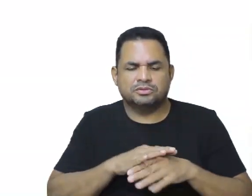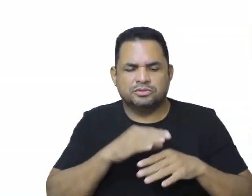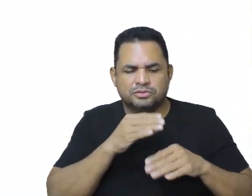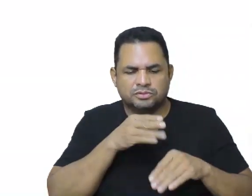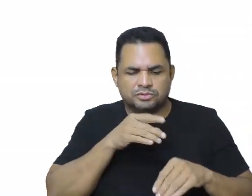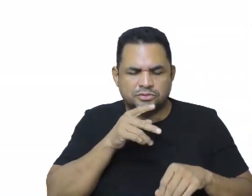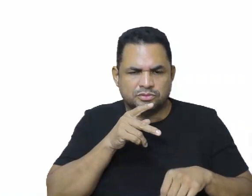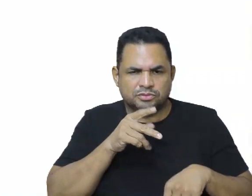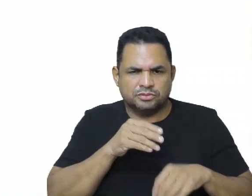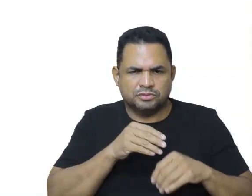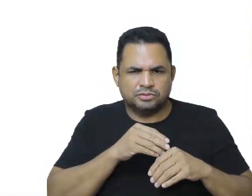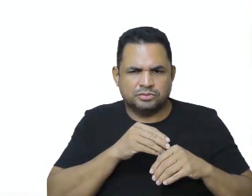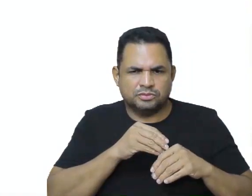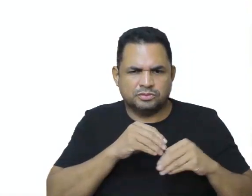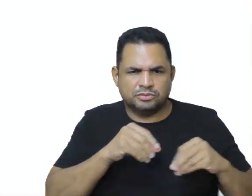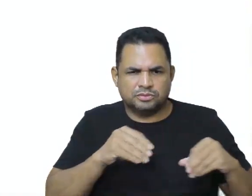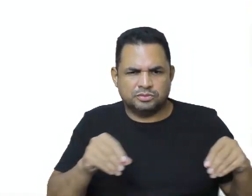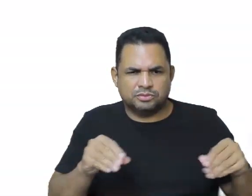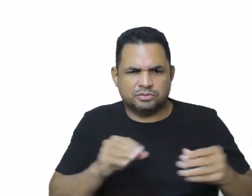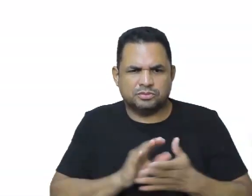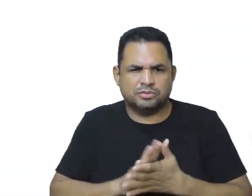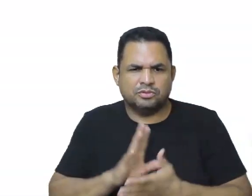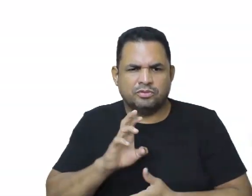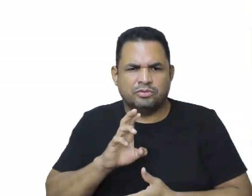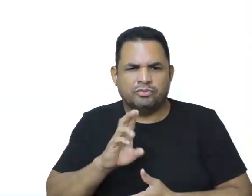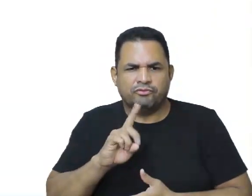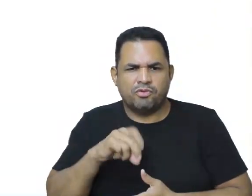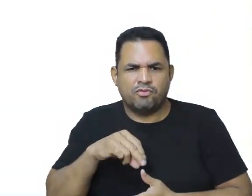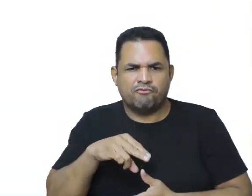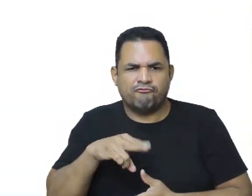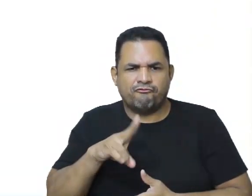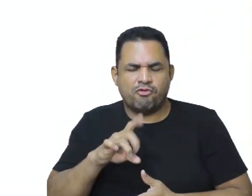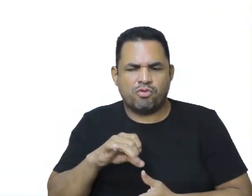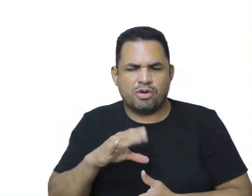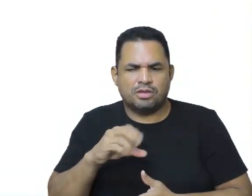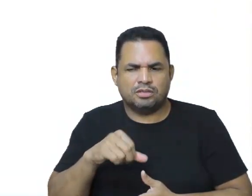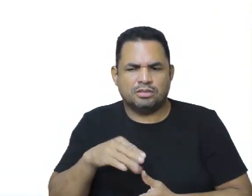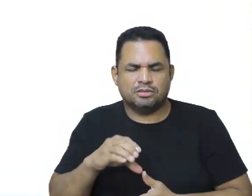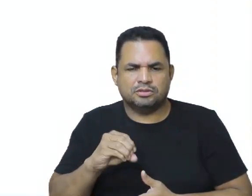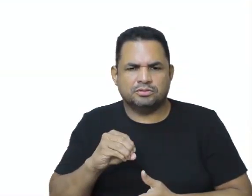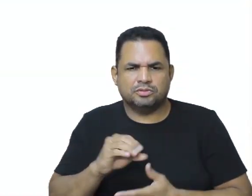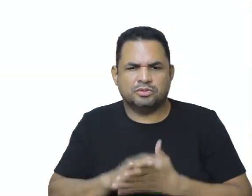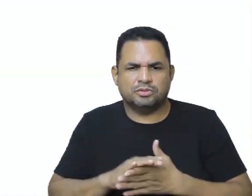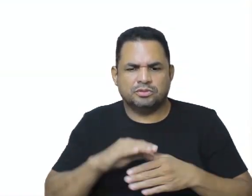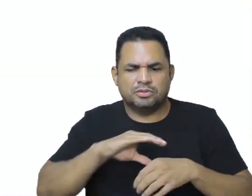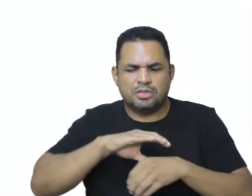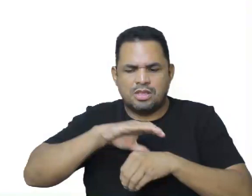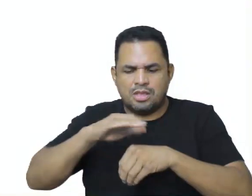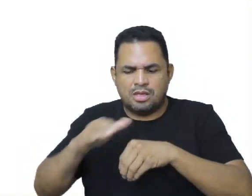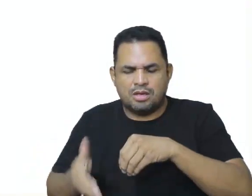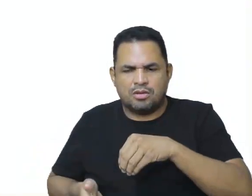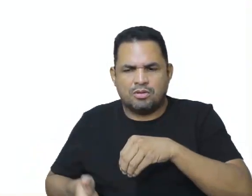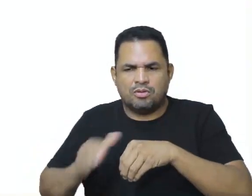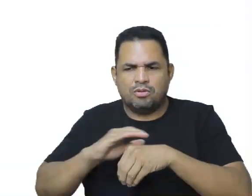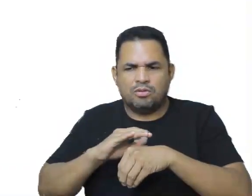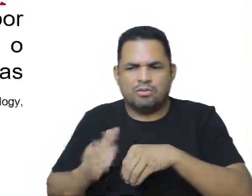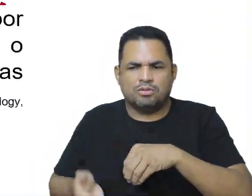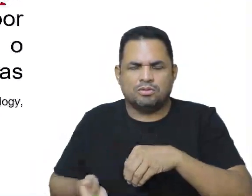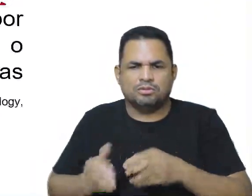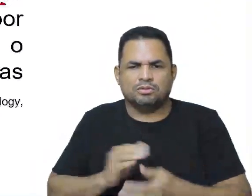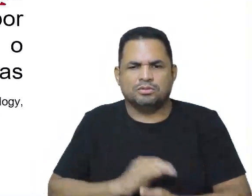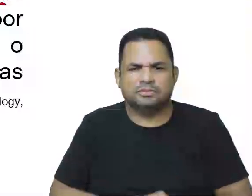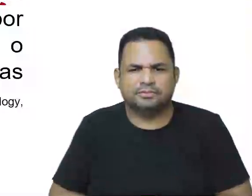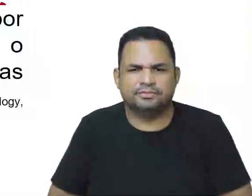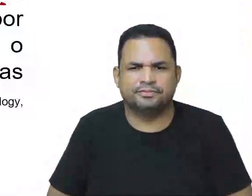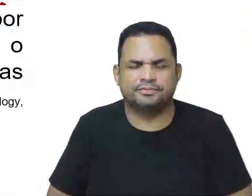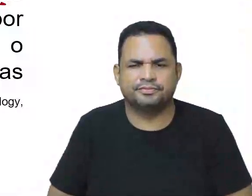solo. E E, o vulcanismo na crosta. Então, quando a gente olha lá para a parte mais restrita do conceito de erosão,